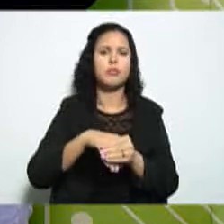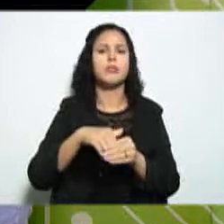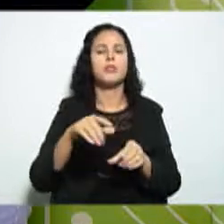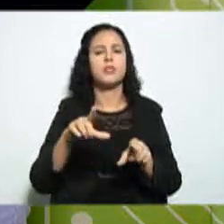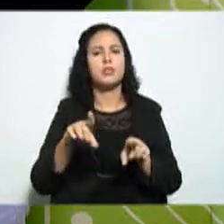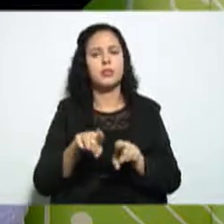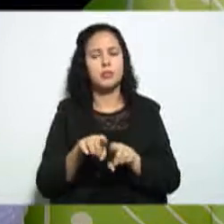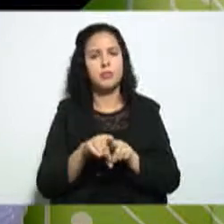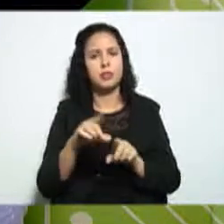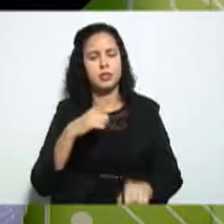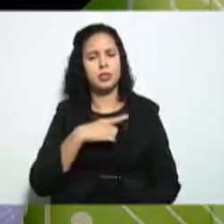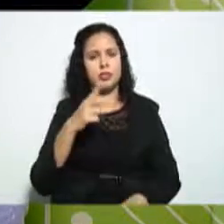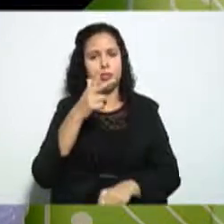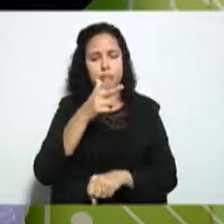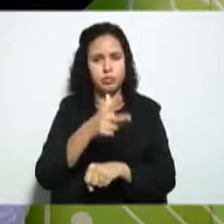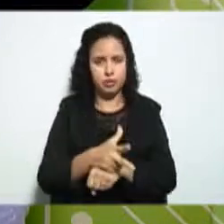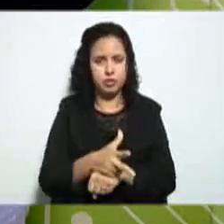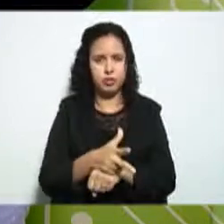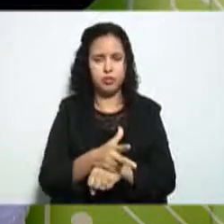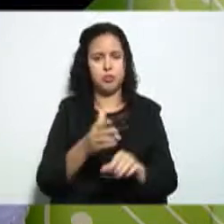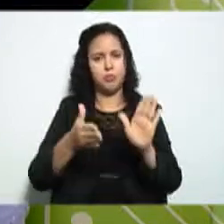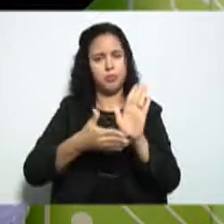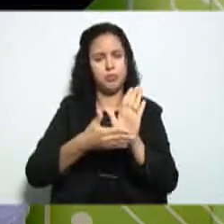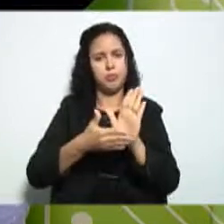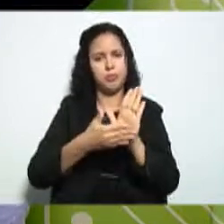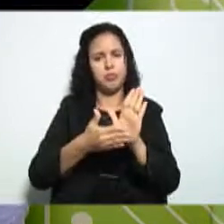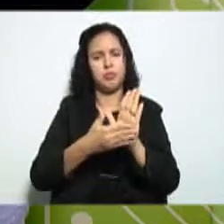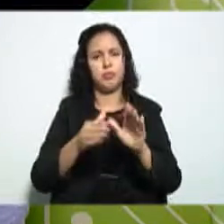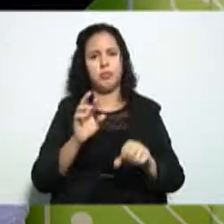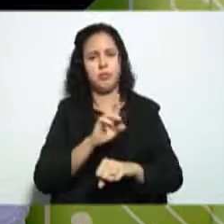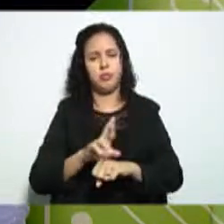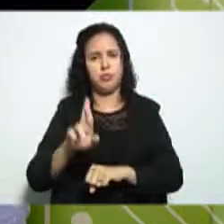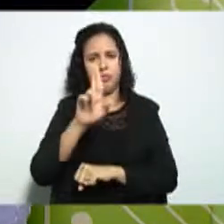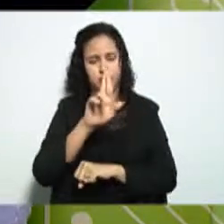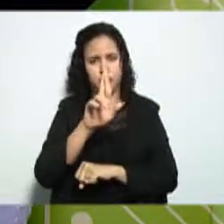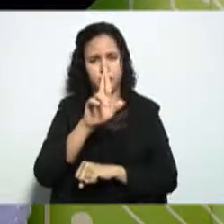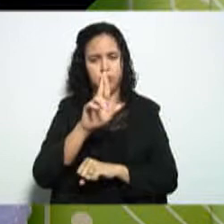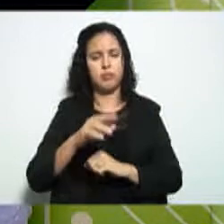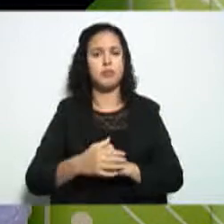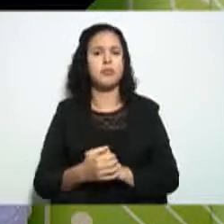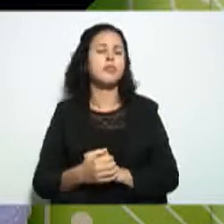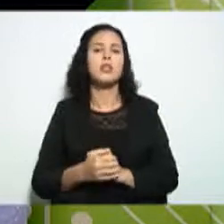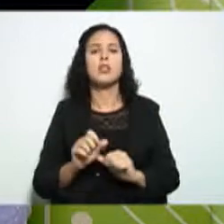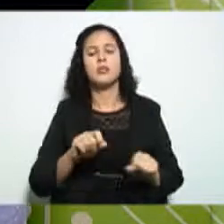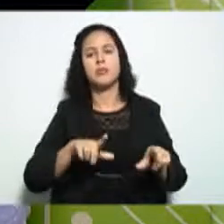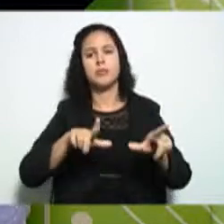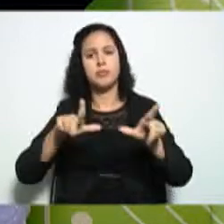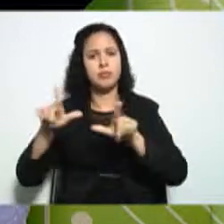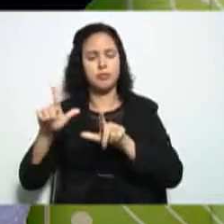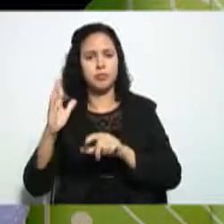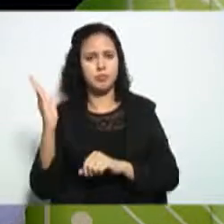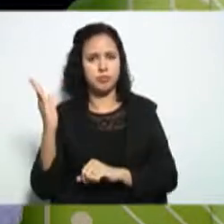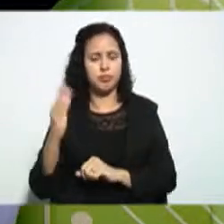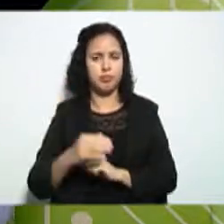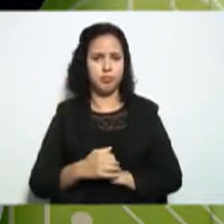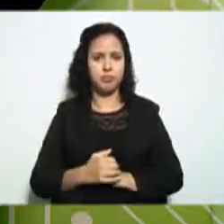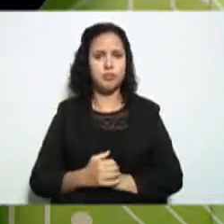um vídeo com as propostas do candidato ao reitor, professor Uberlando. A gente vai apresentar agora esse vídeo, tudo